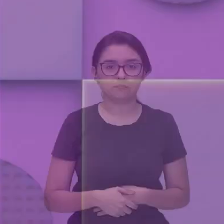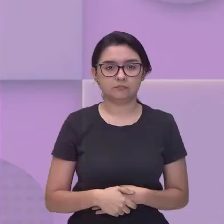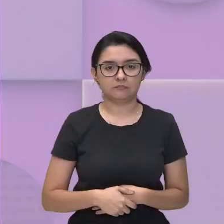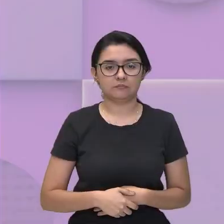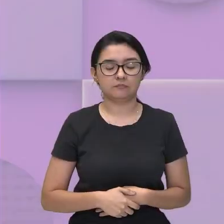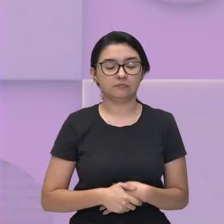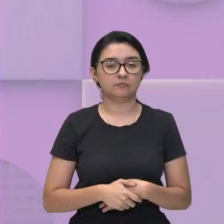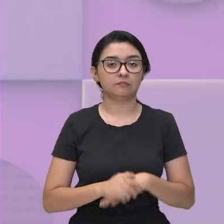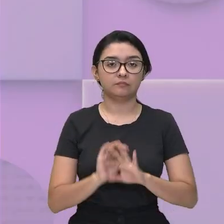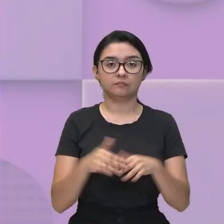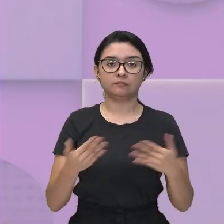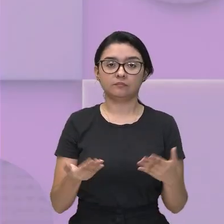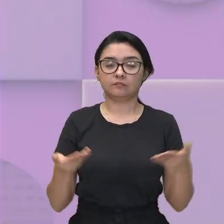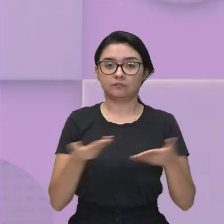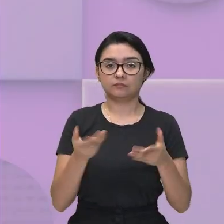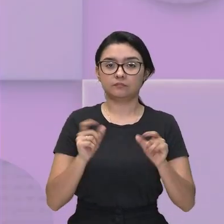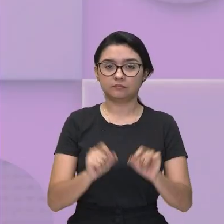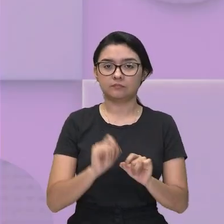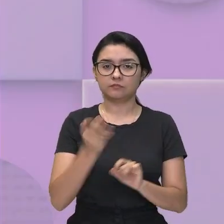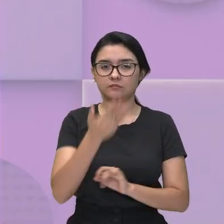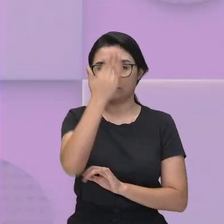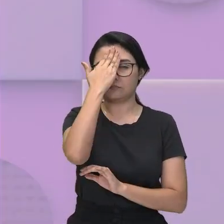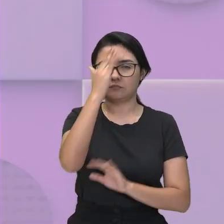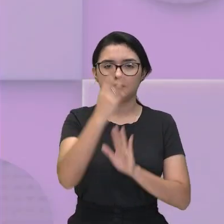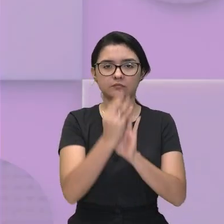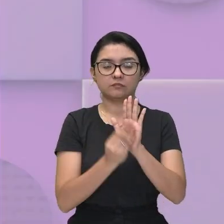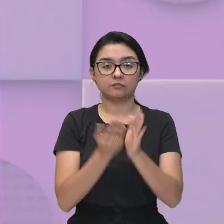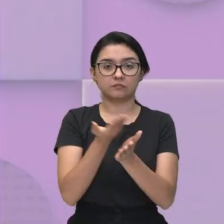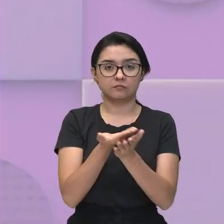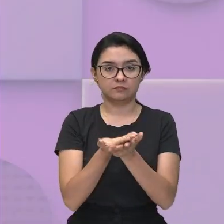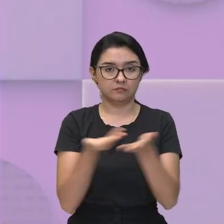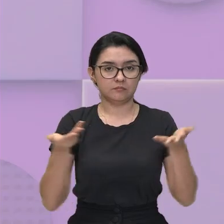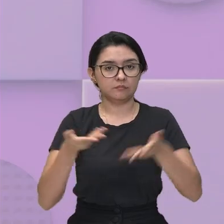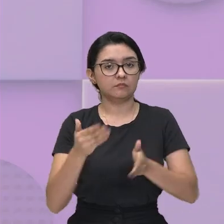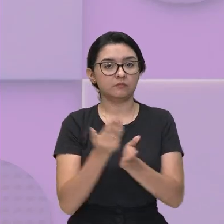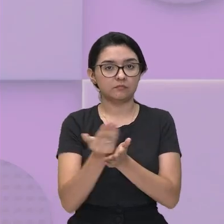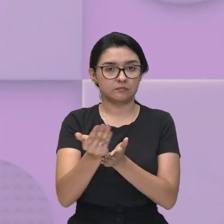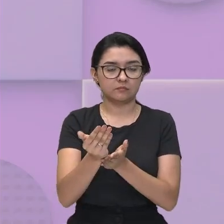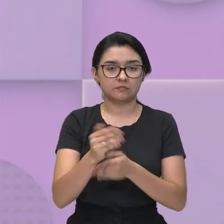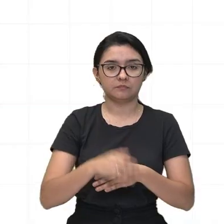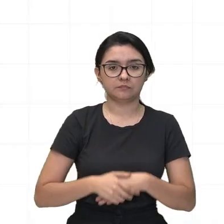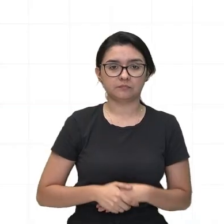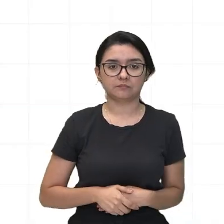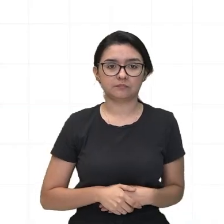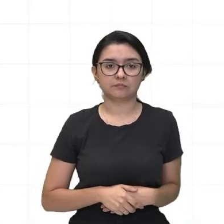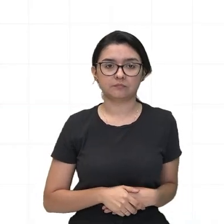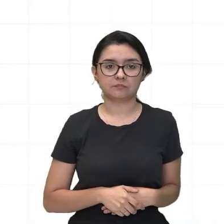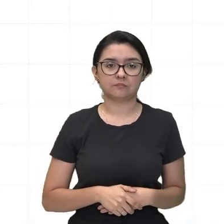Agora que estamos com conhecimento do conteúdo da nossa aula de hoje, vamos dar início à mesma.